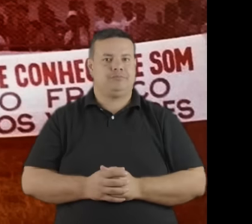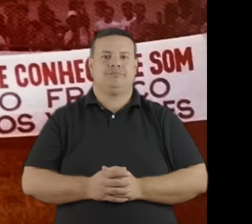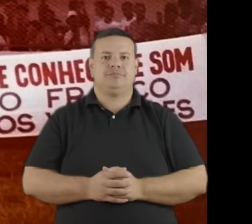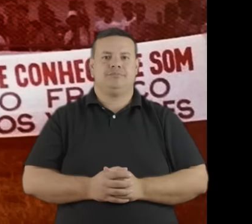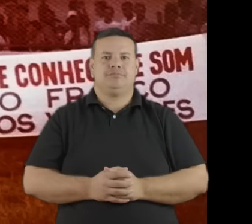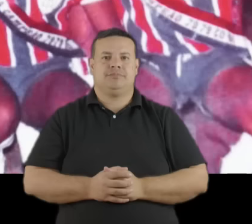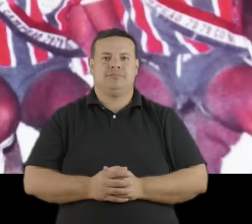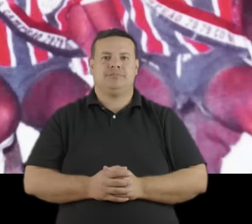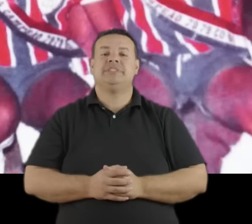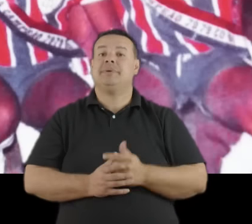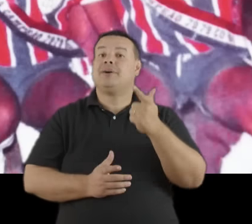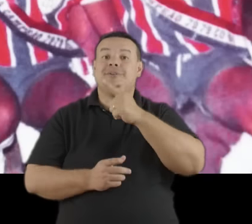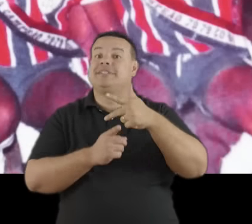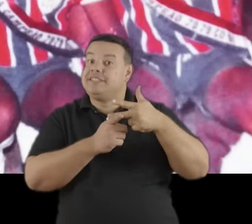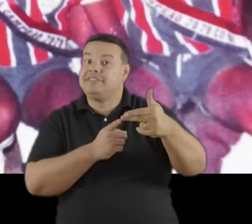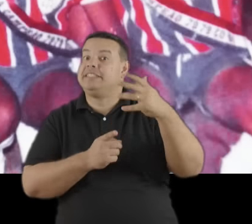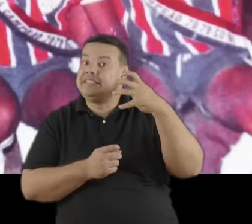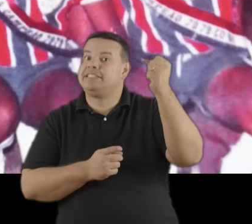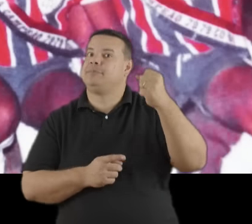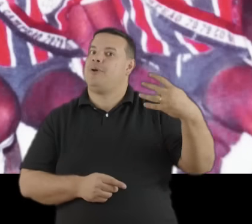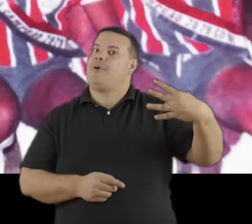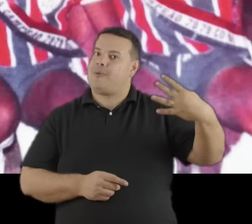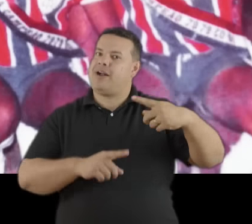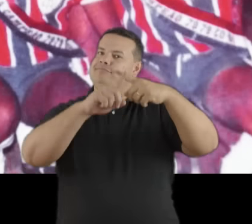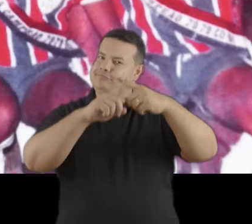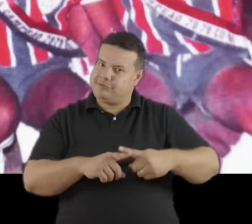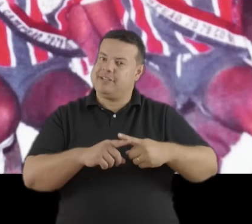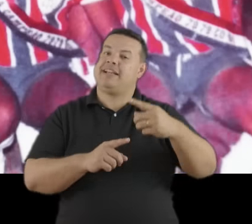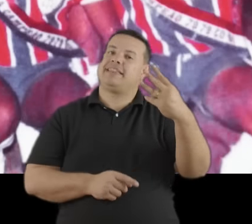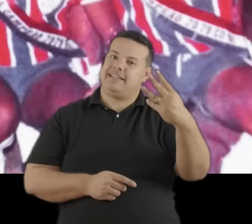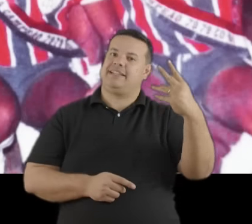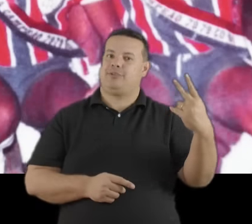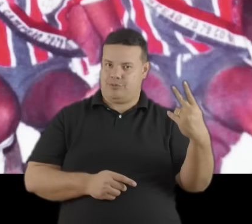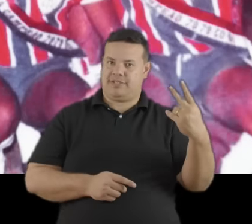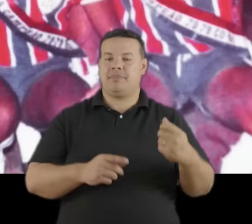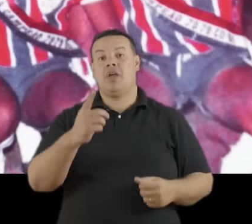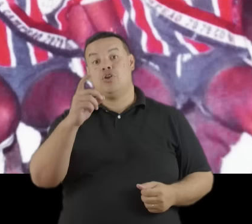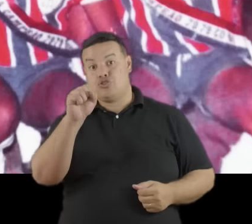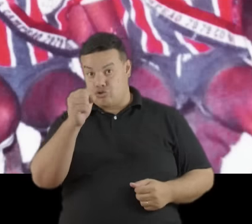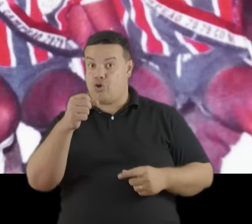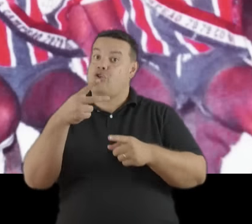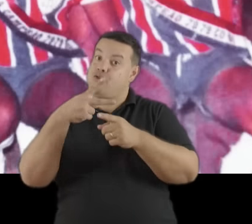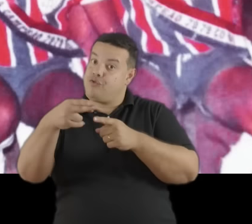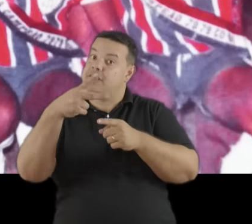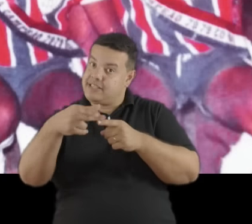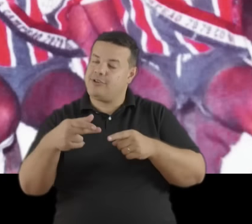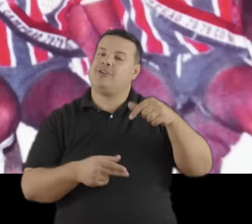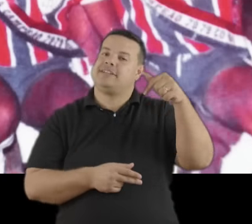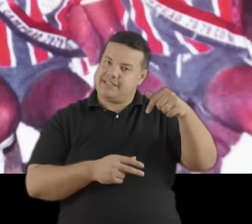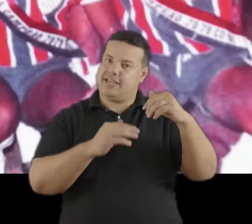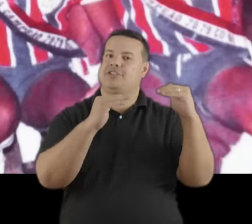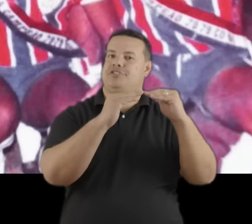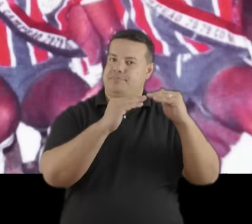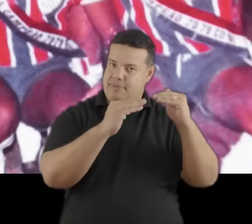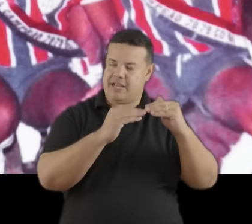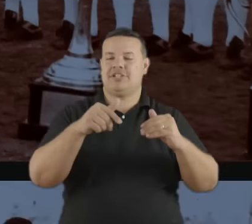altas. Para conquistar o tetra, jogamos 32 vezes, com 18 vitórias, 7 empates e